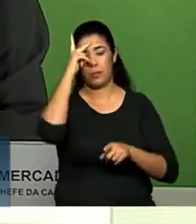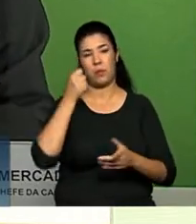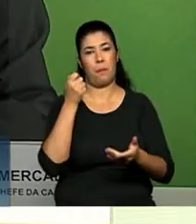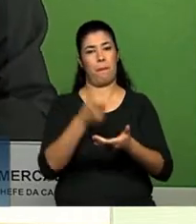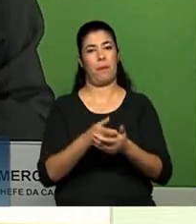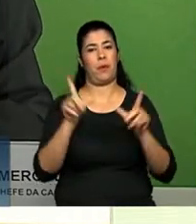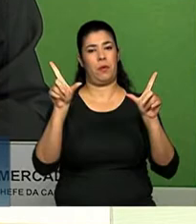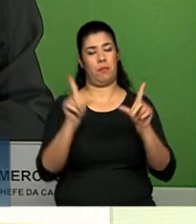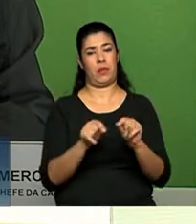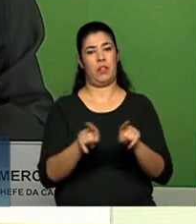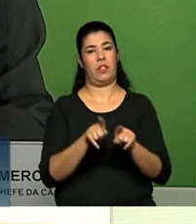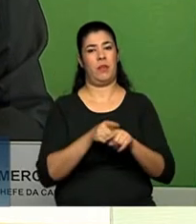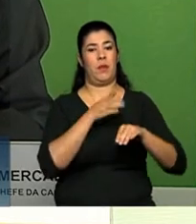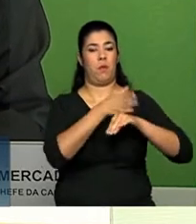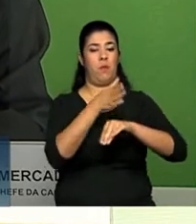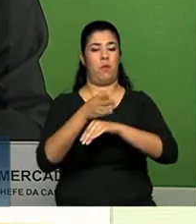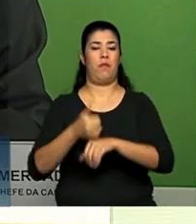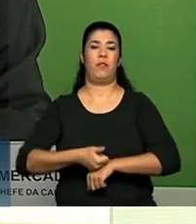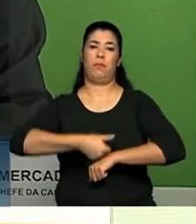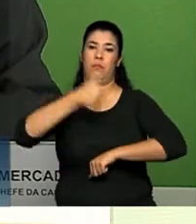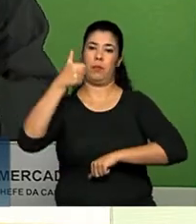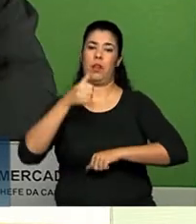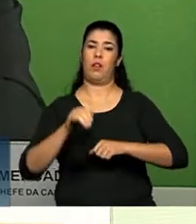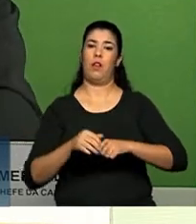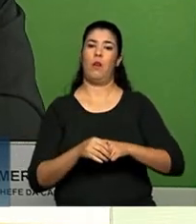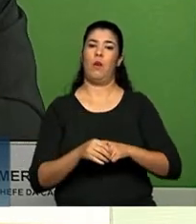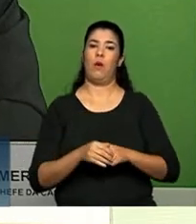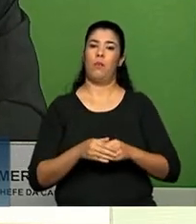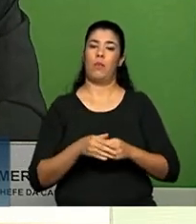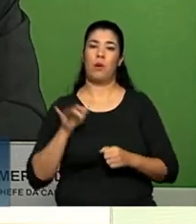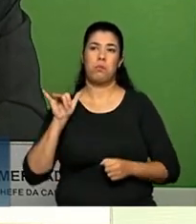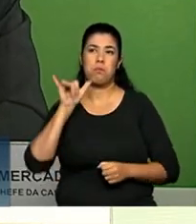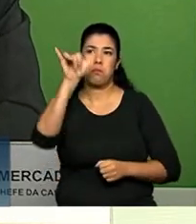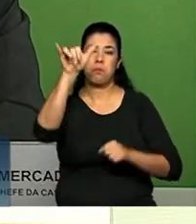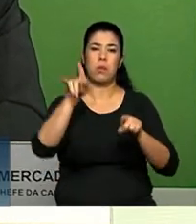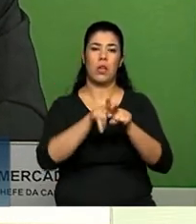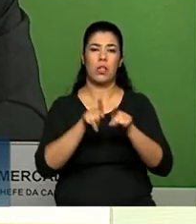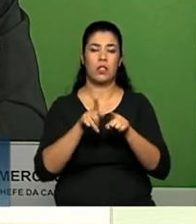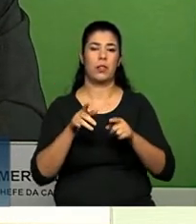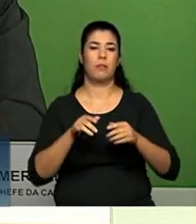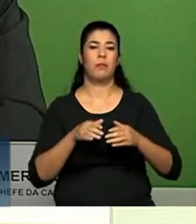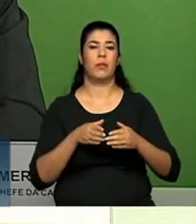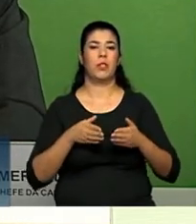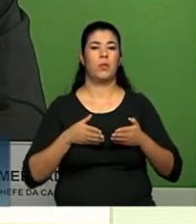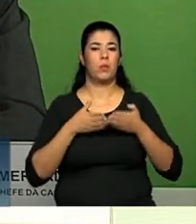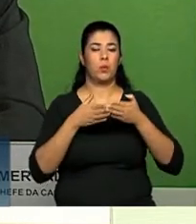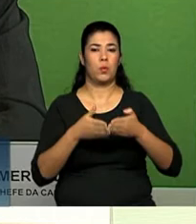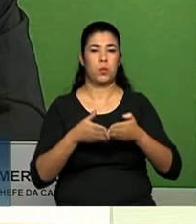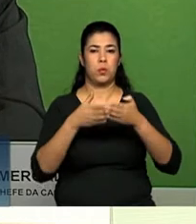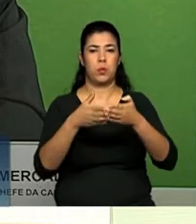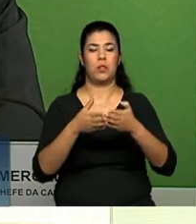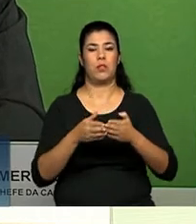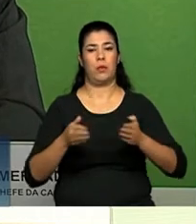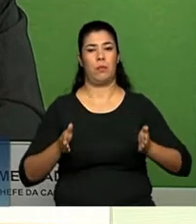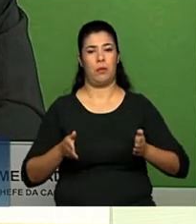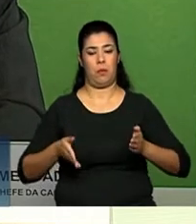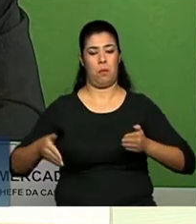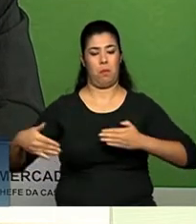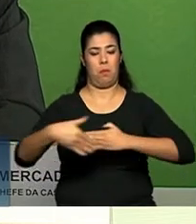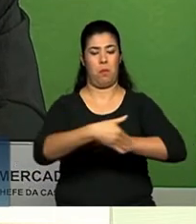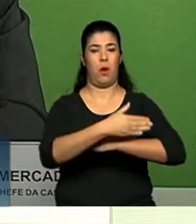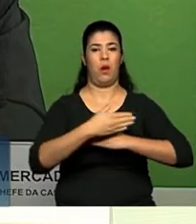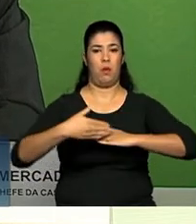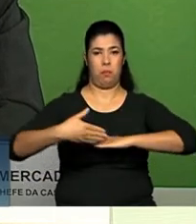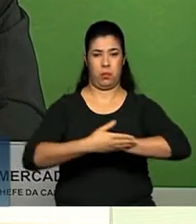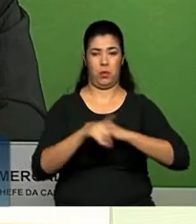menos e os investimentos melhoram a infraestrutura viária e todo o acesso a partir da ponte para o porto, melhorando a economia